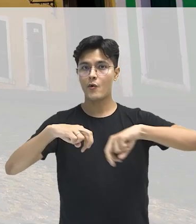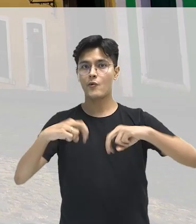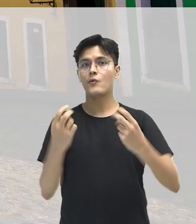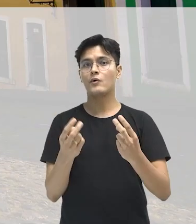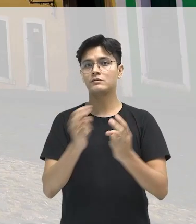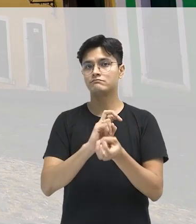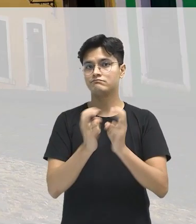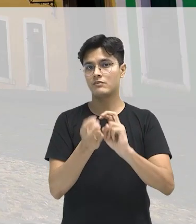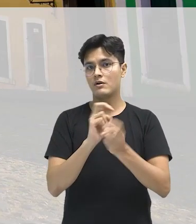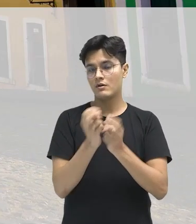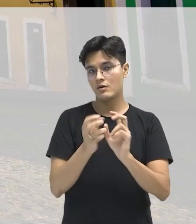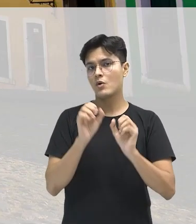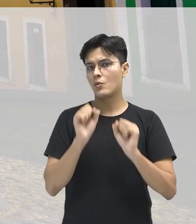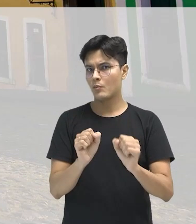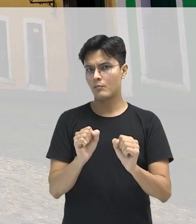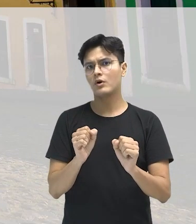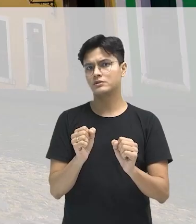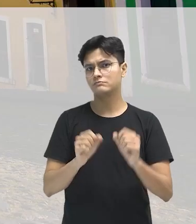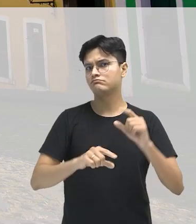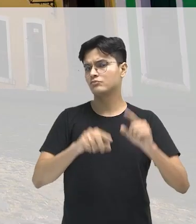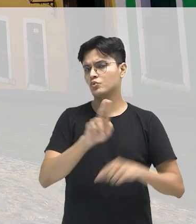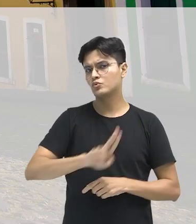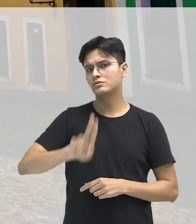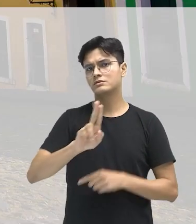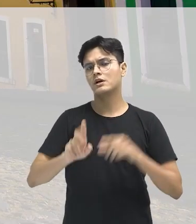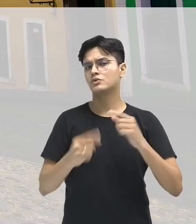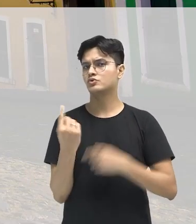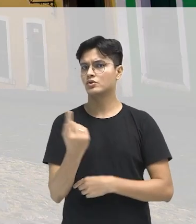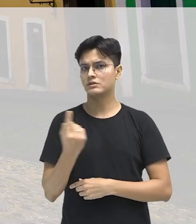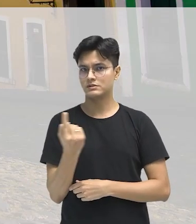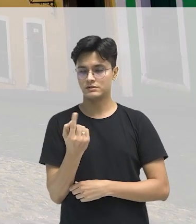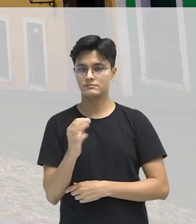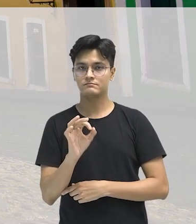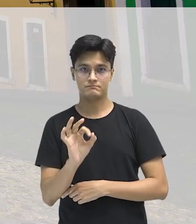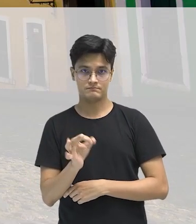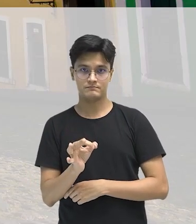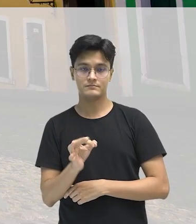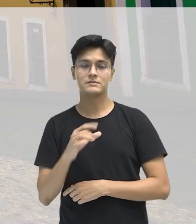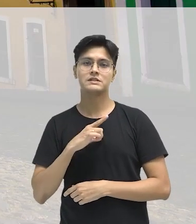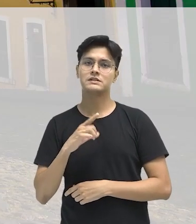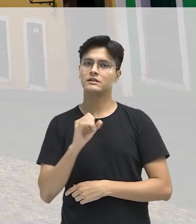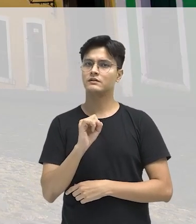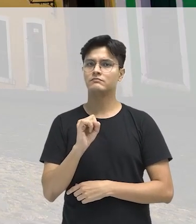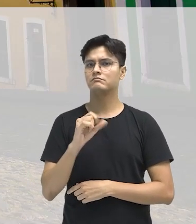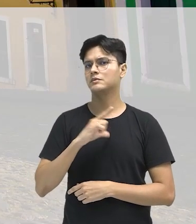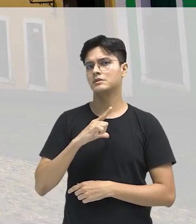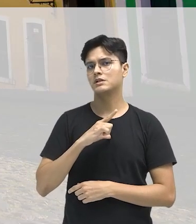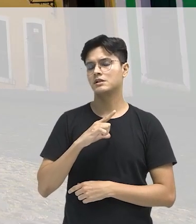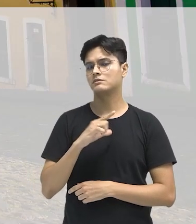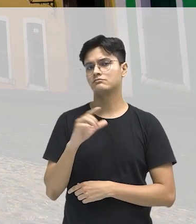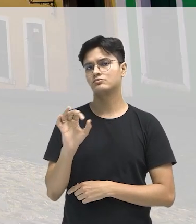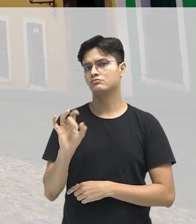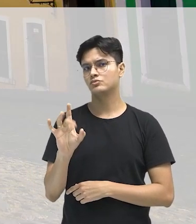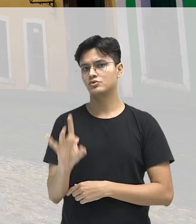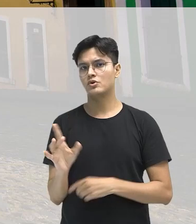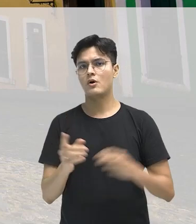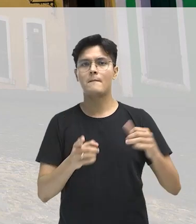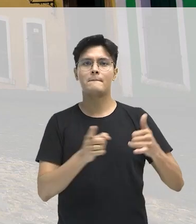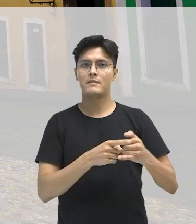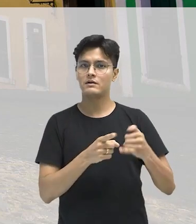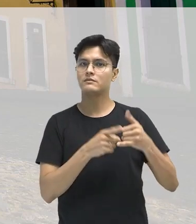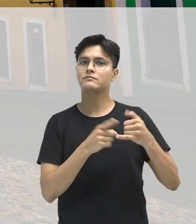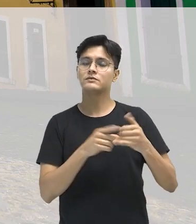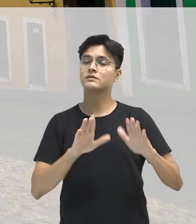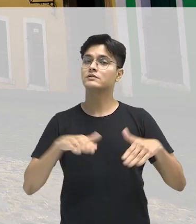figurar sozinho sem os demais instrumentos. Ou seja, se tiver só o berimbau para tocar, ele já consegue movimentar